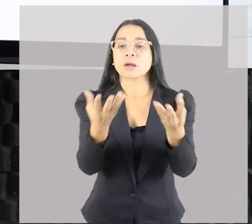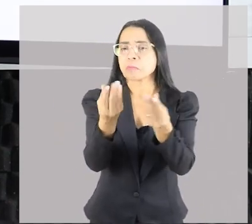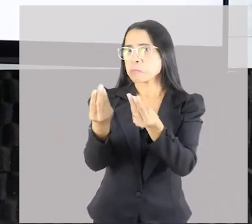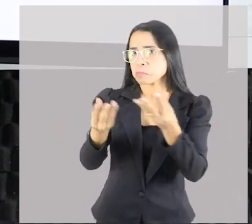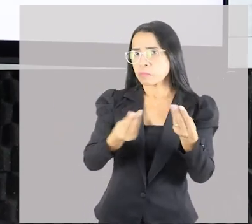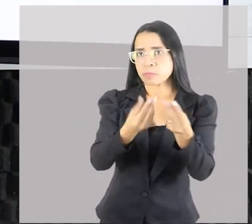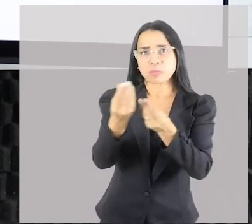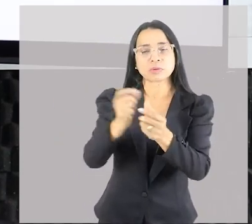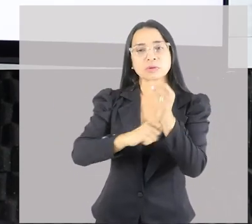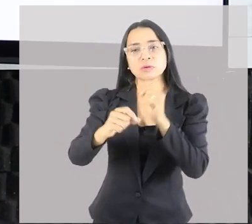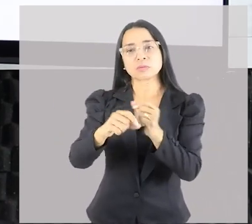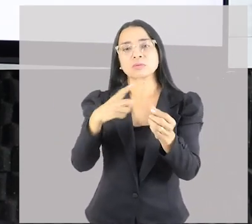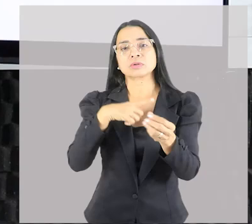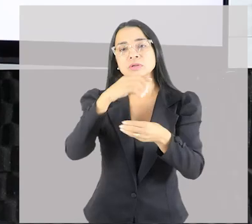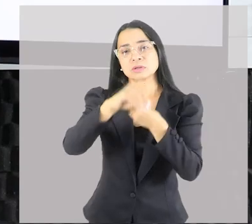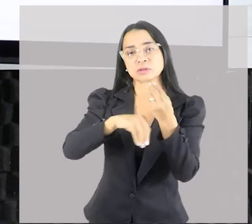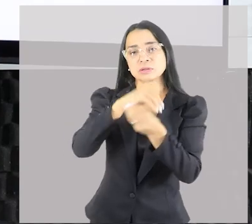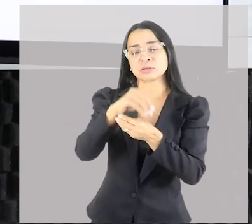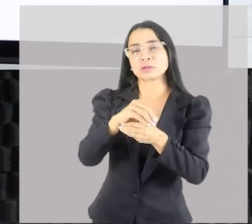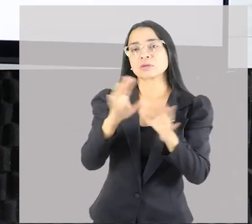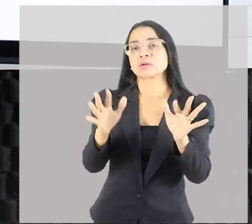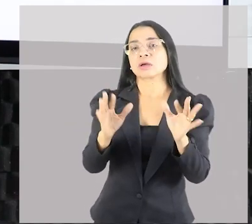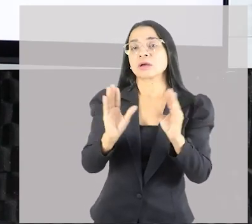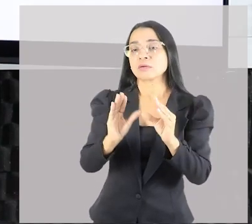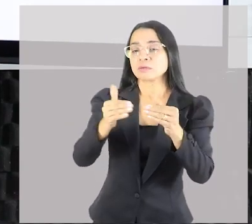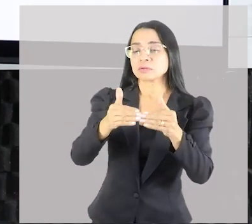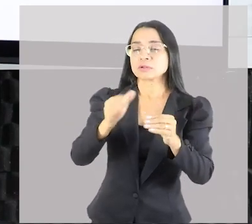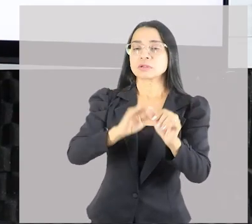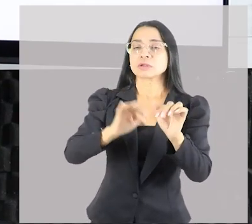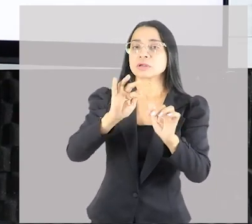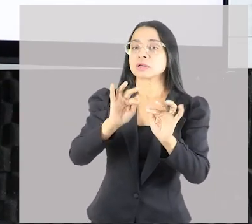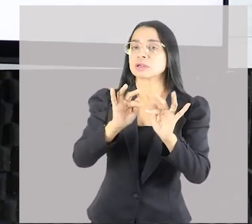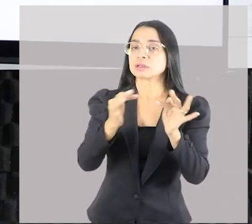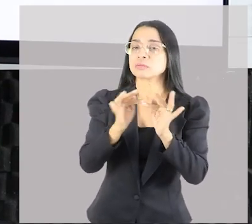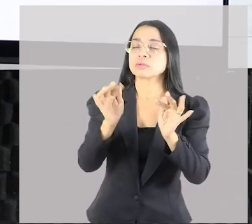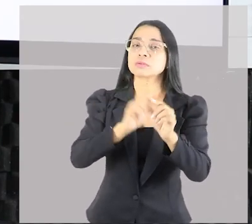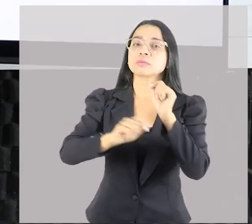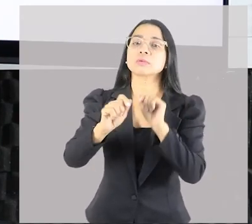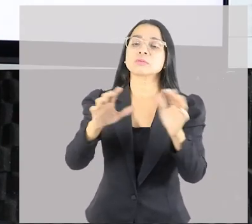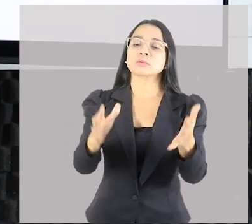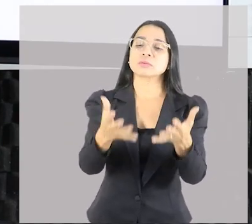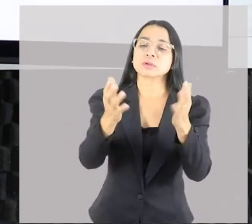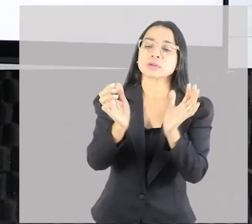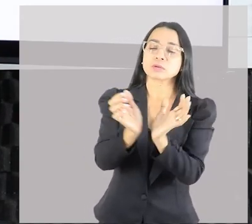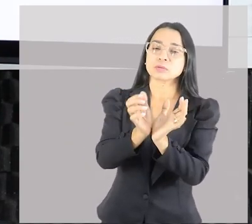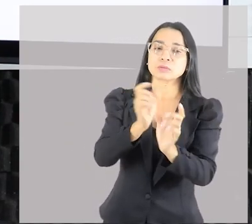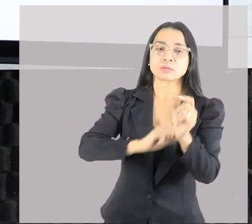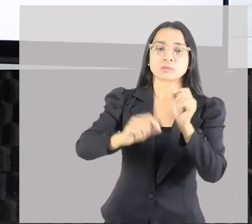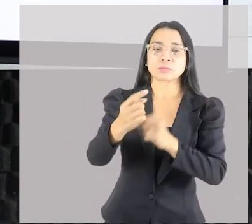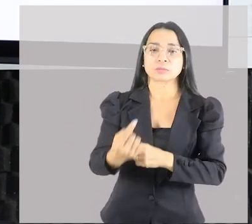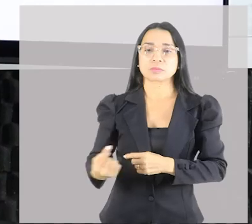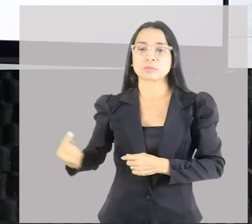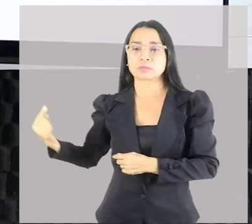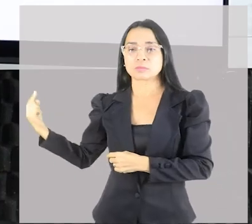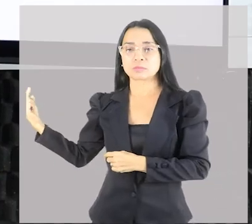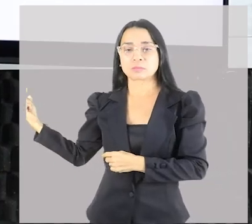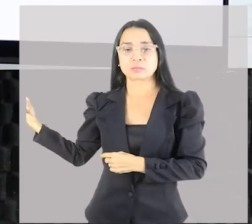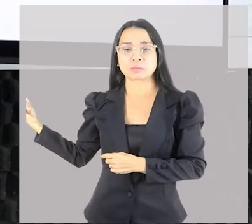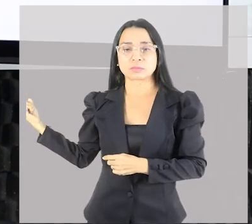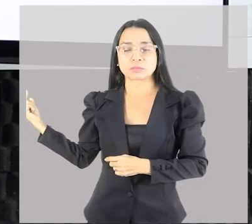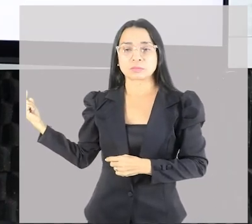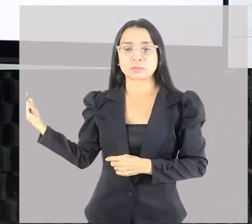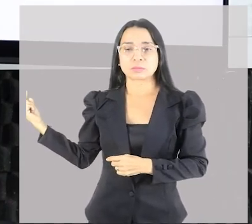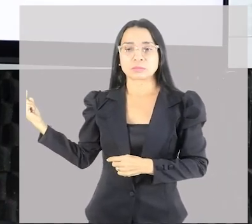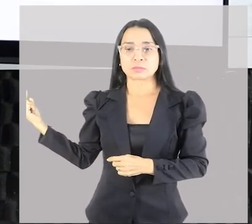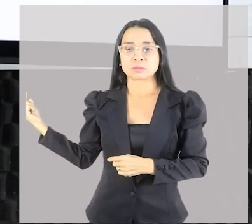muita coisa envolvida para você fechar simplesmente numa manifestação, num grupo. Celebração múltipla que abarca as diferentes matrizes